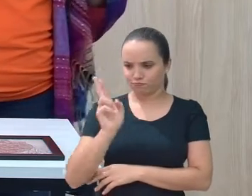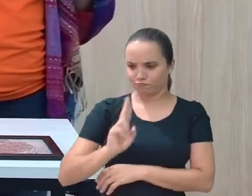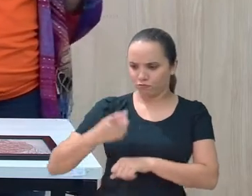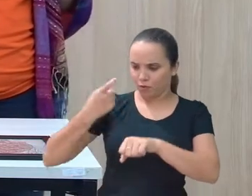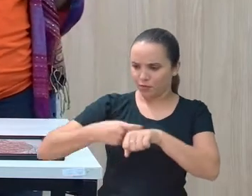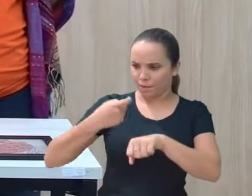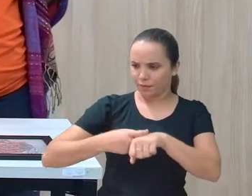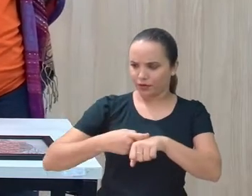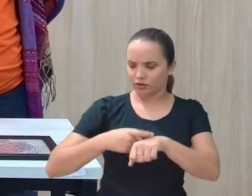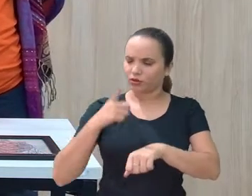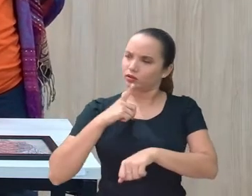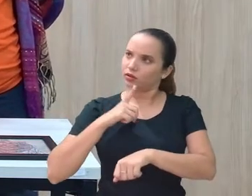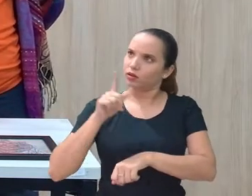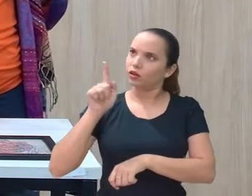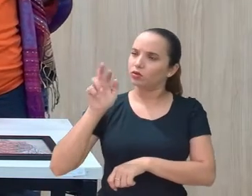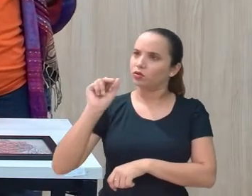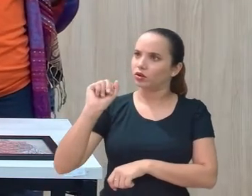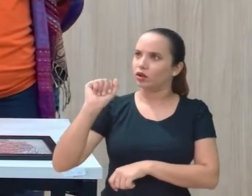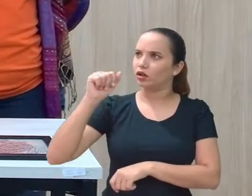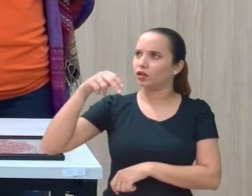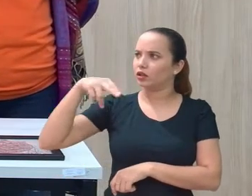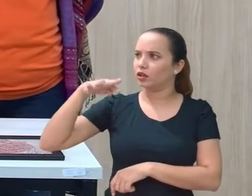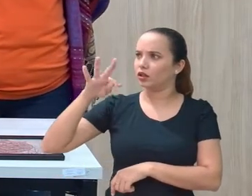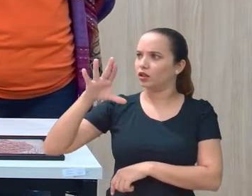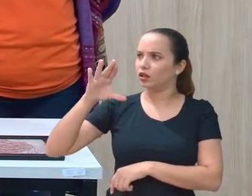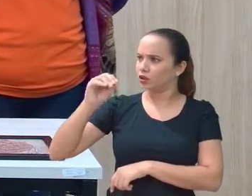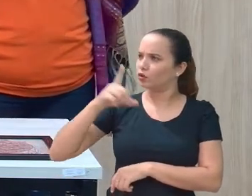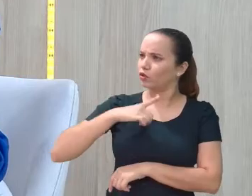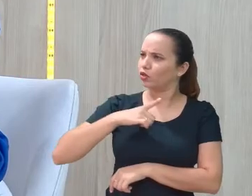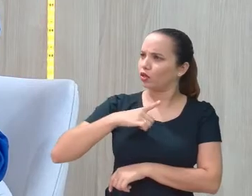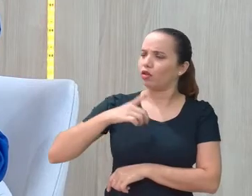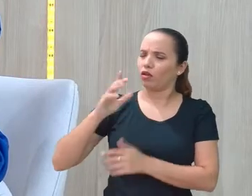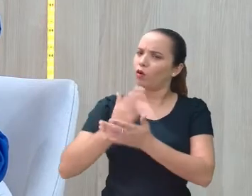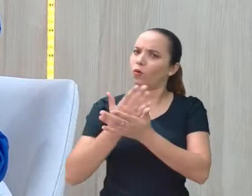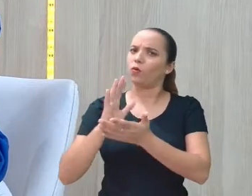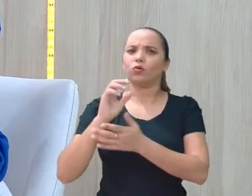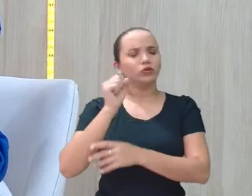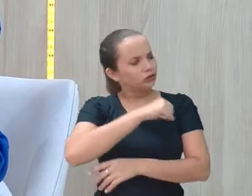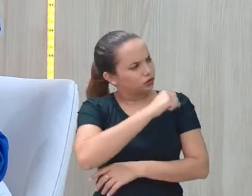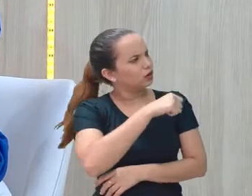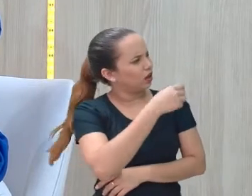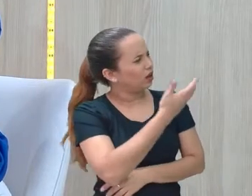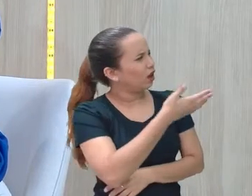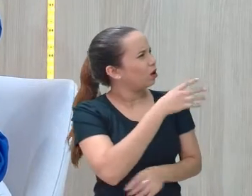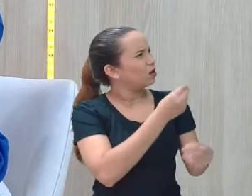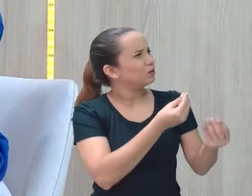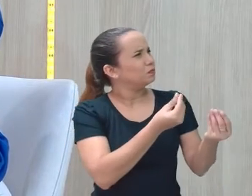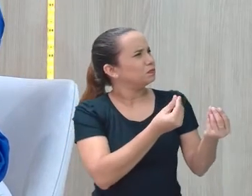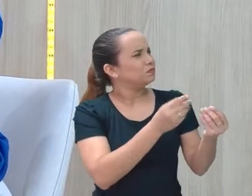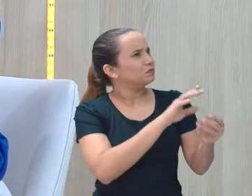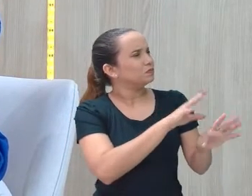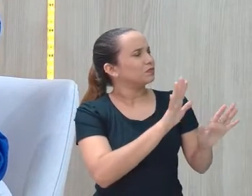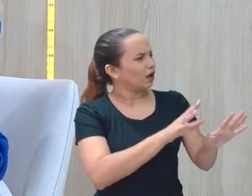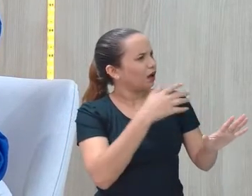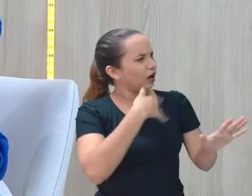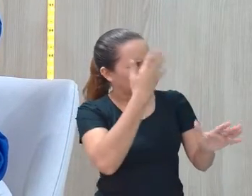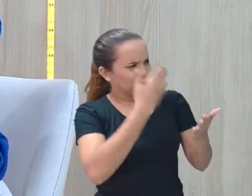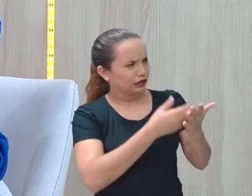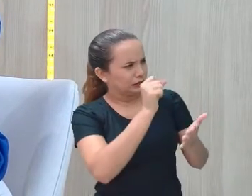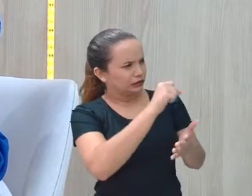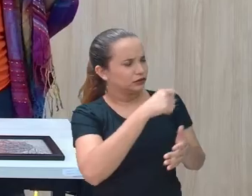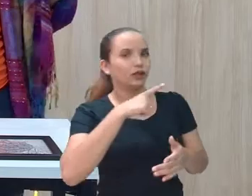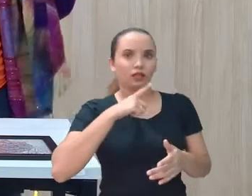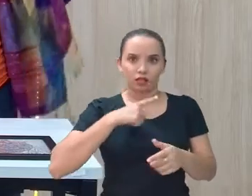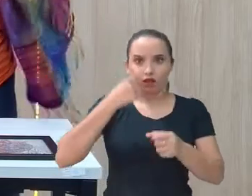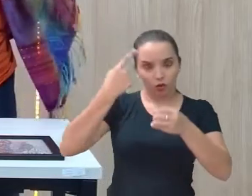Do granito. Tem algumas que fazem entalho, né? No granito. No granito. É pedra de granito, se eu não estou enganada. É aqui no nosso interior,